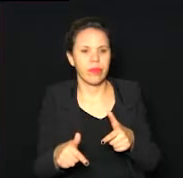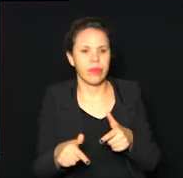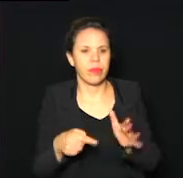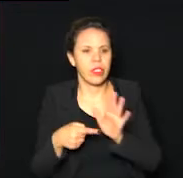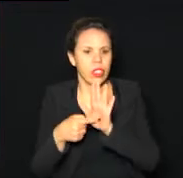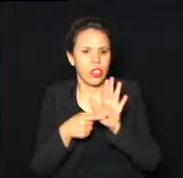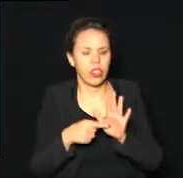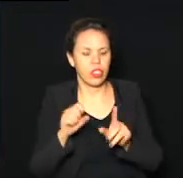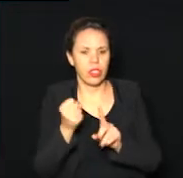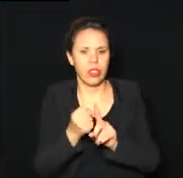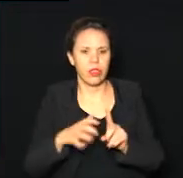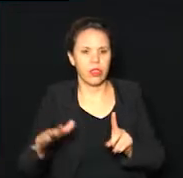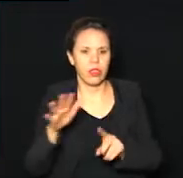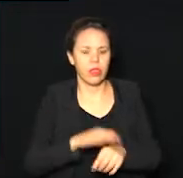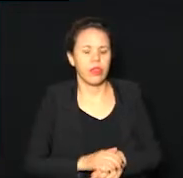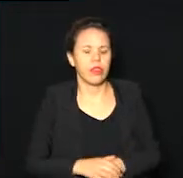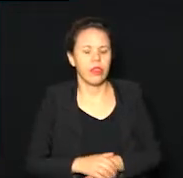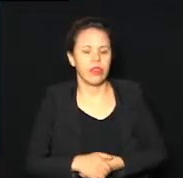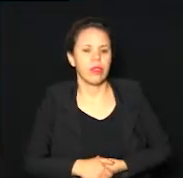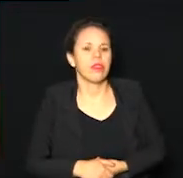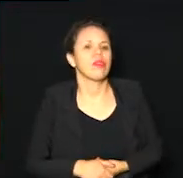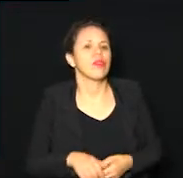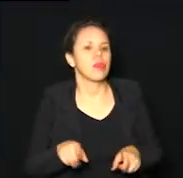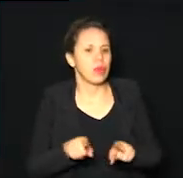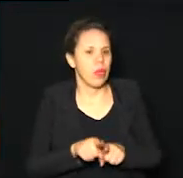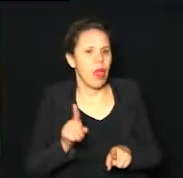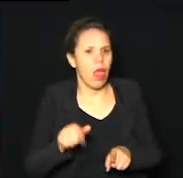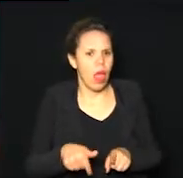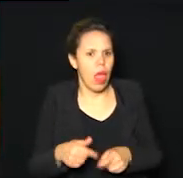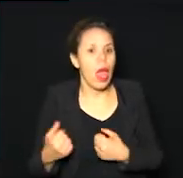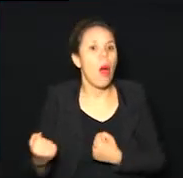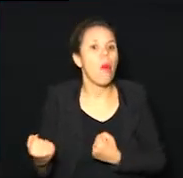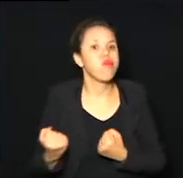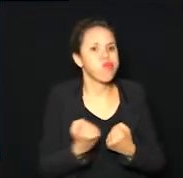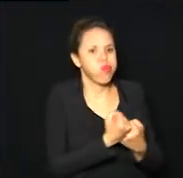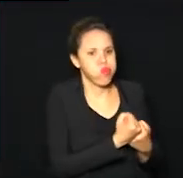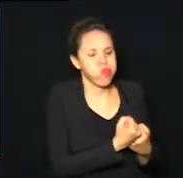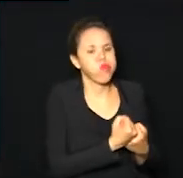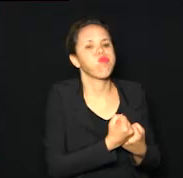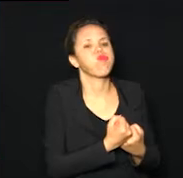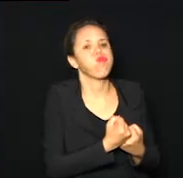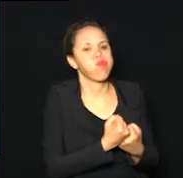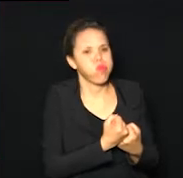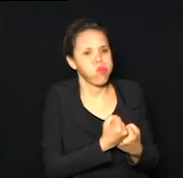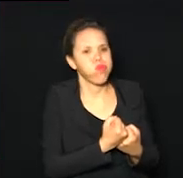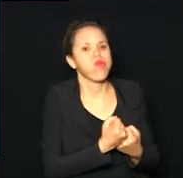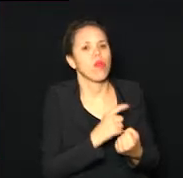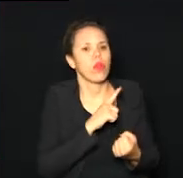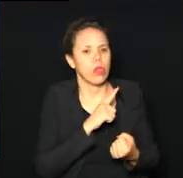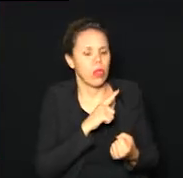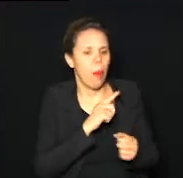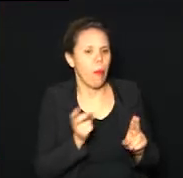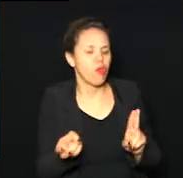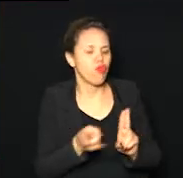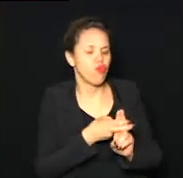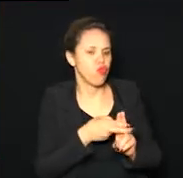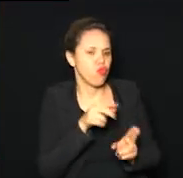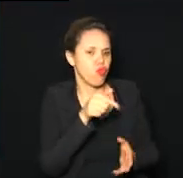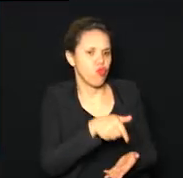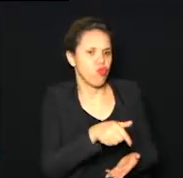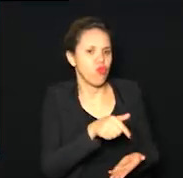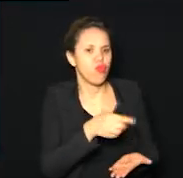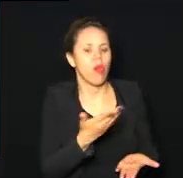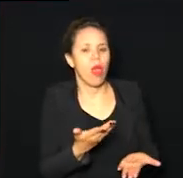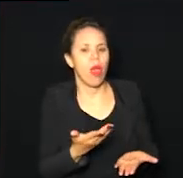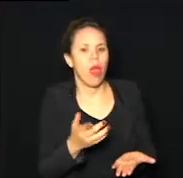apontam na sociedade, mas também é subsidiado por parte pelo SUS, né? Portanto,